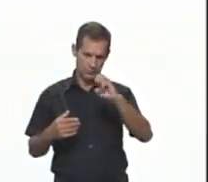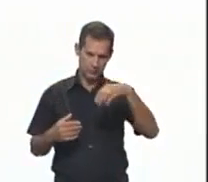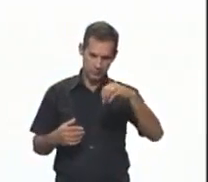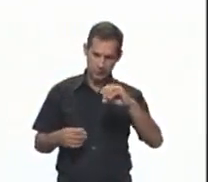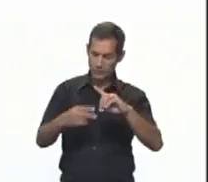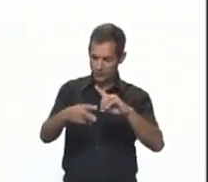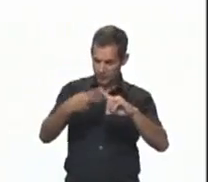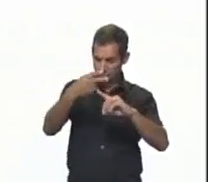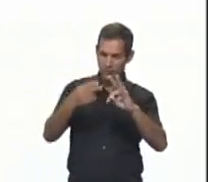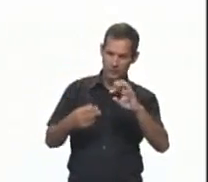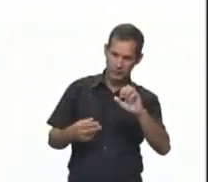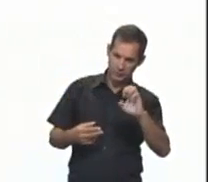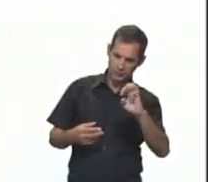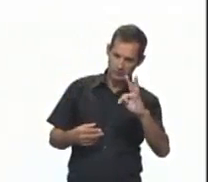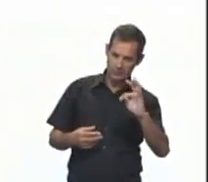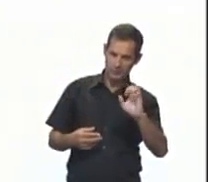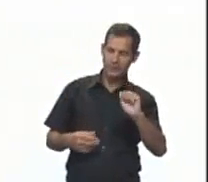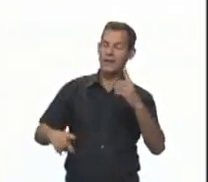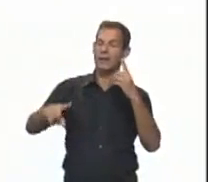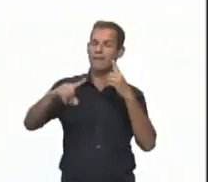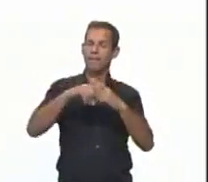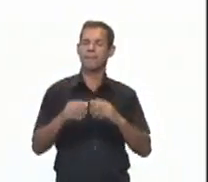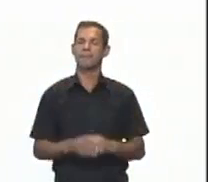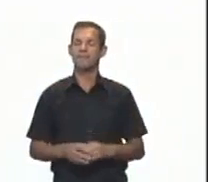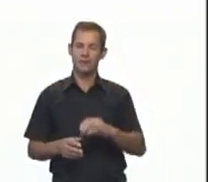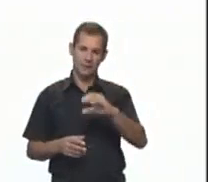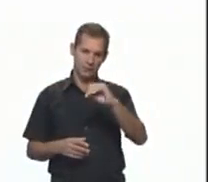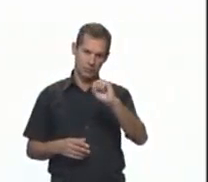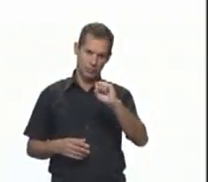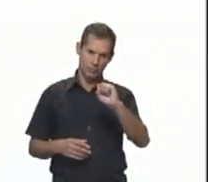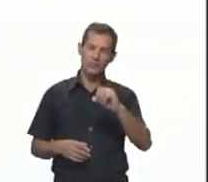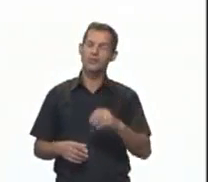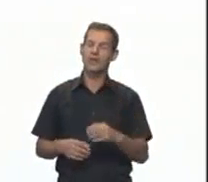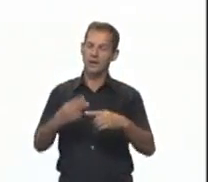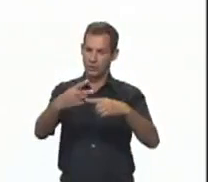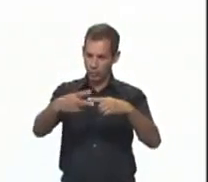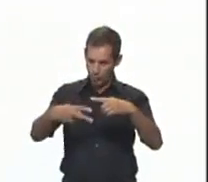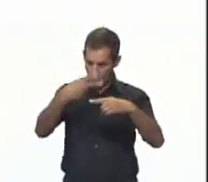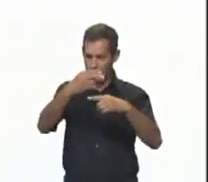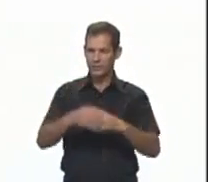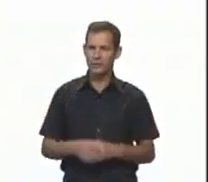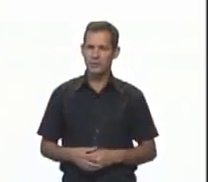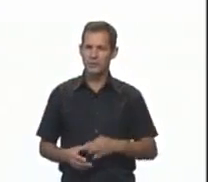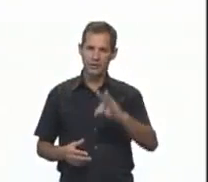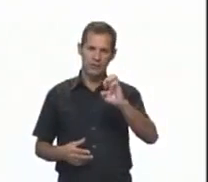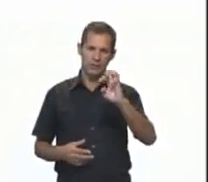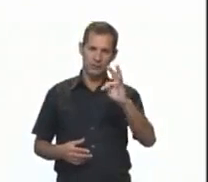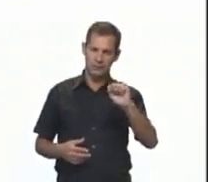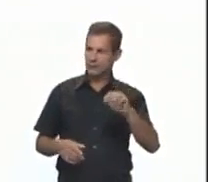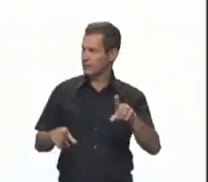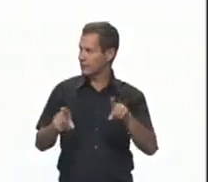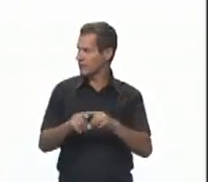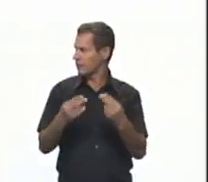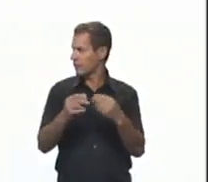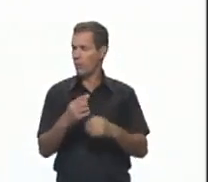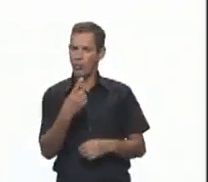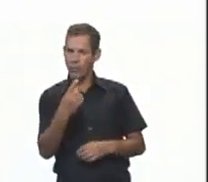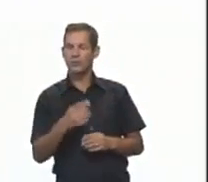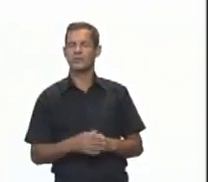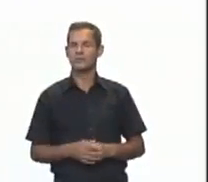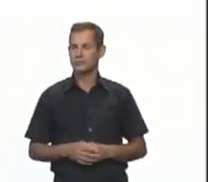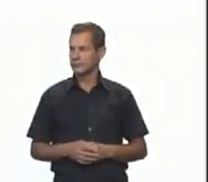quadrado de θ mais cosseno ao quadrado de θ, isso é igual a